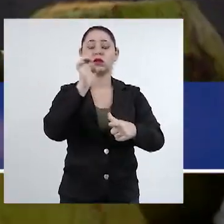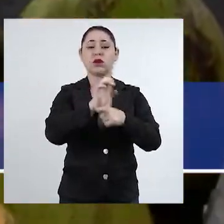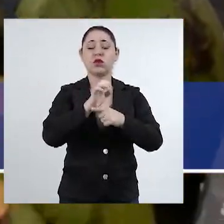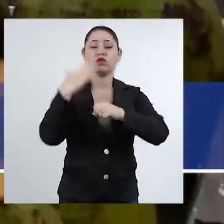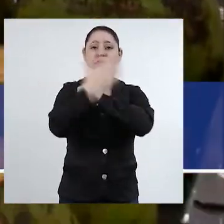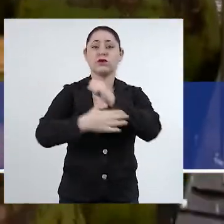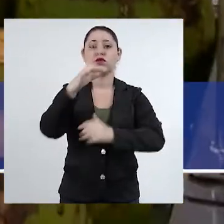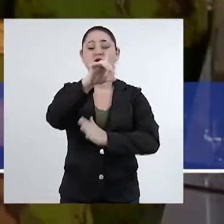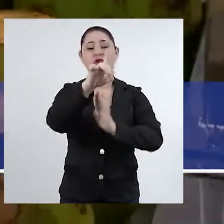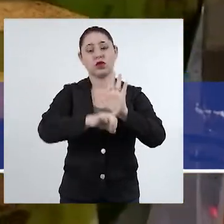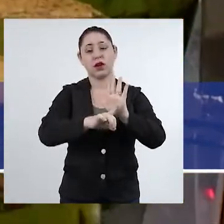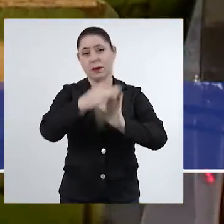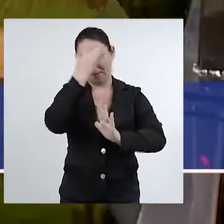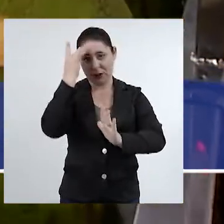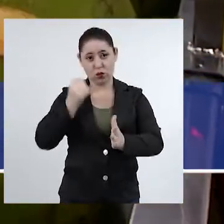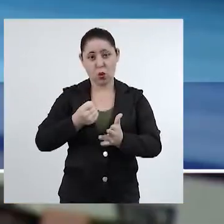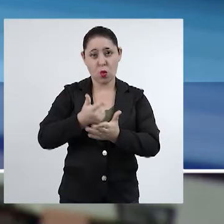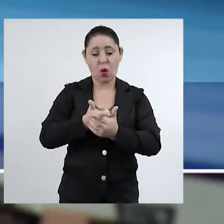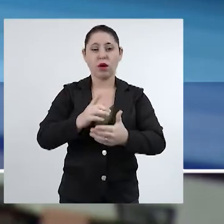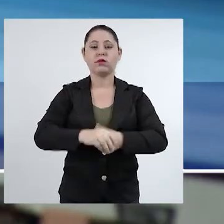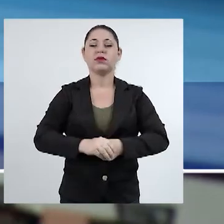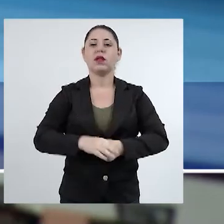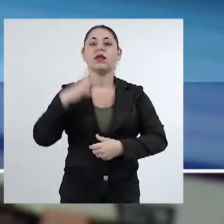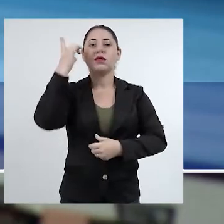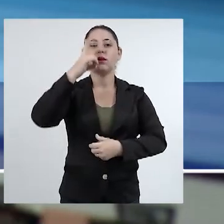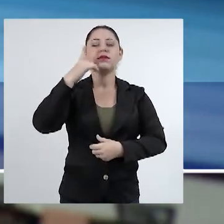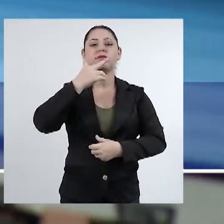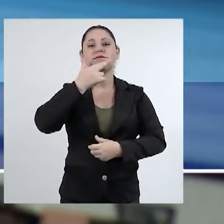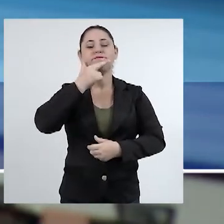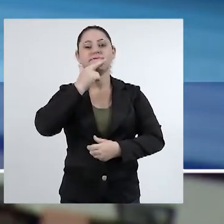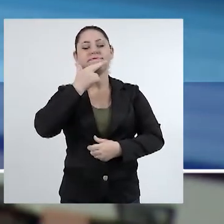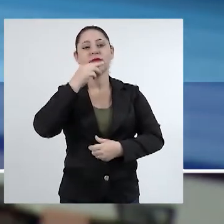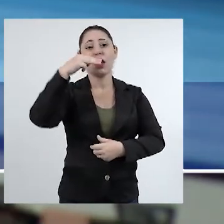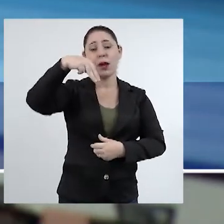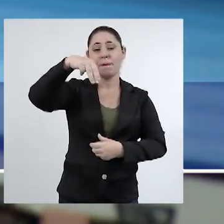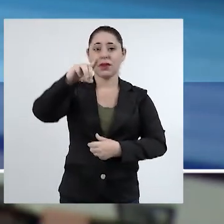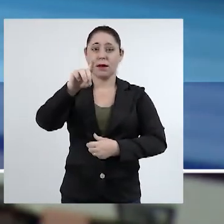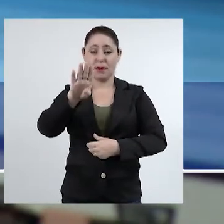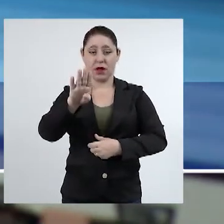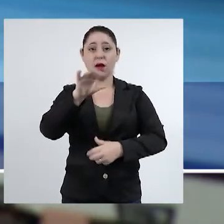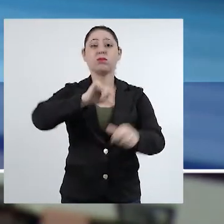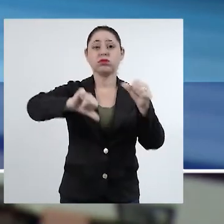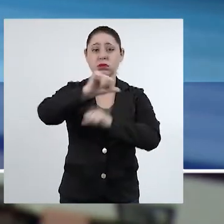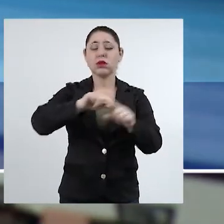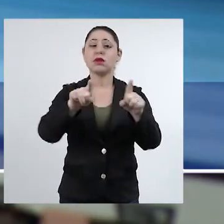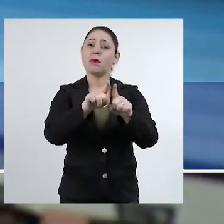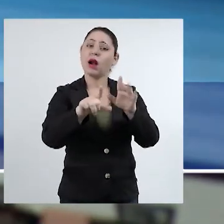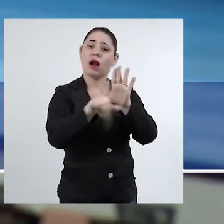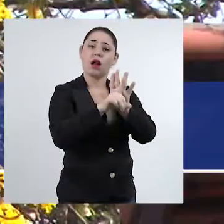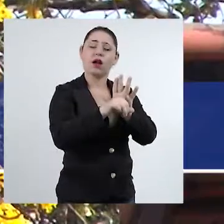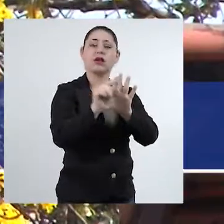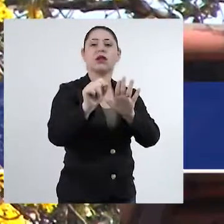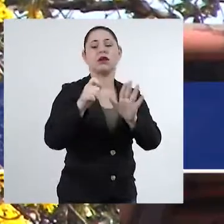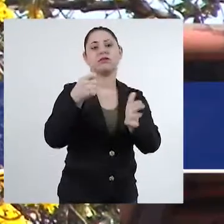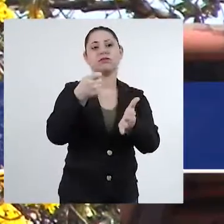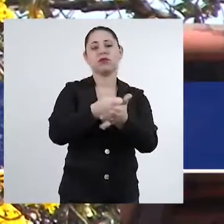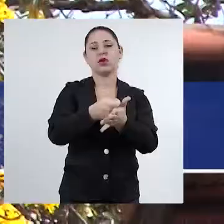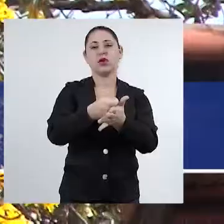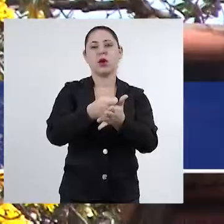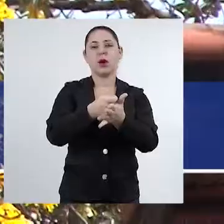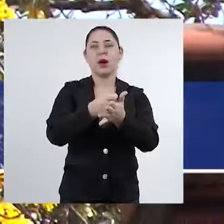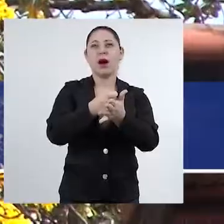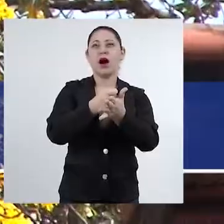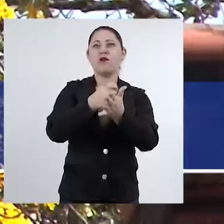Estadual de Defesa dos Direitos do Consumidor. Do deputado Renato Câmara, do MDB, houve uma alteração também em outra lei que estabelecia